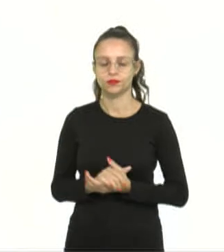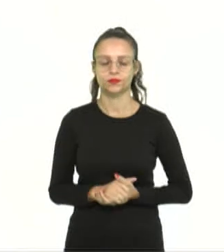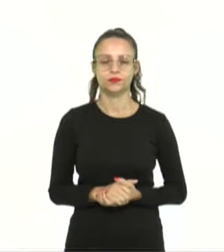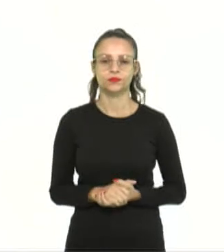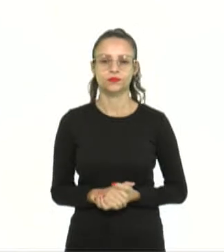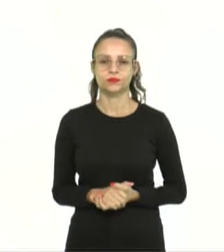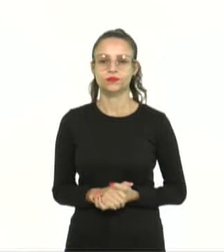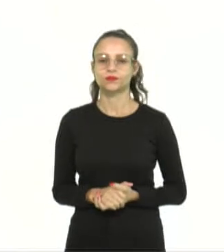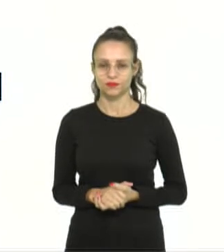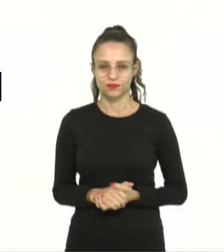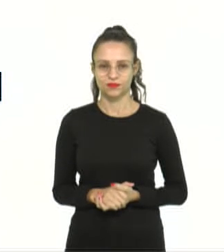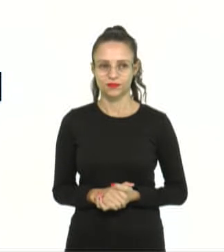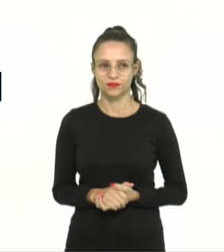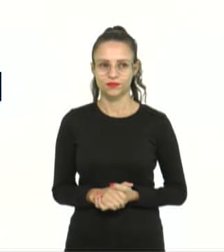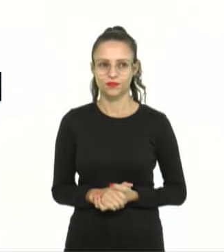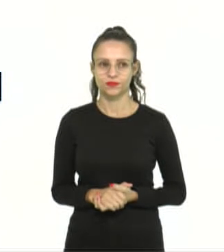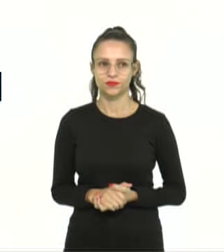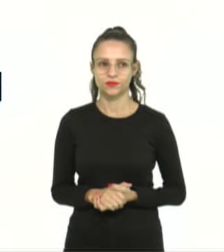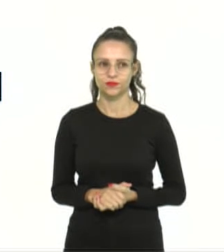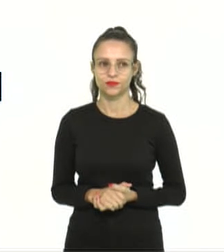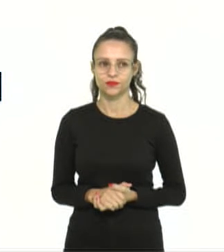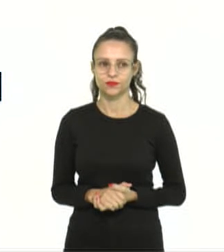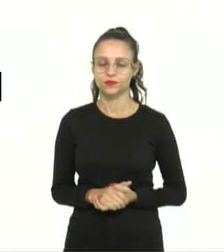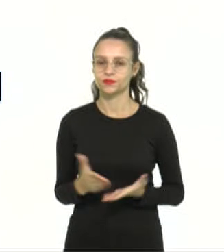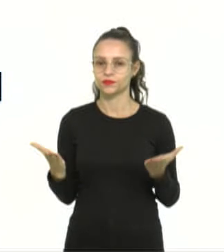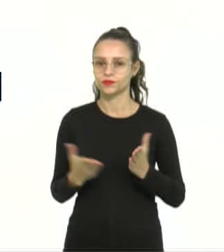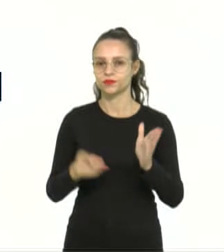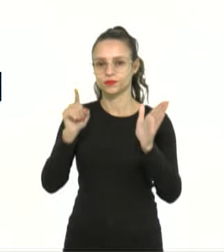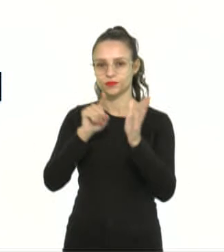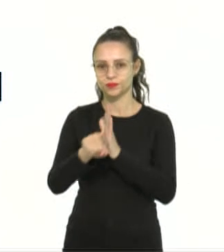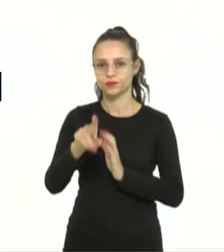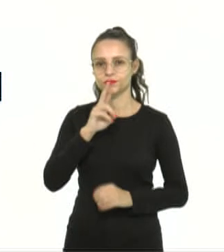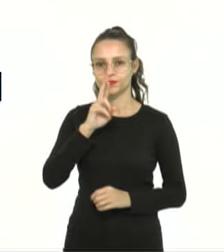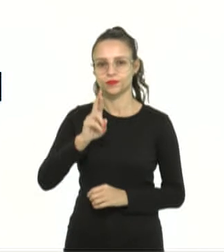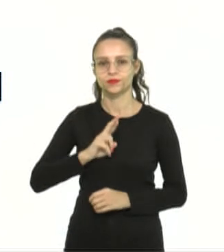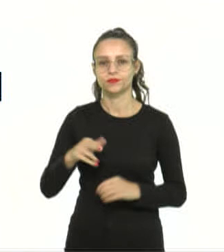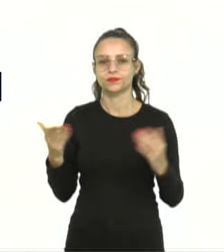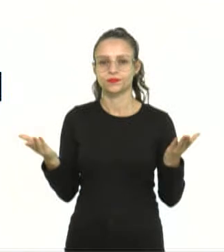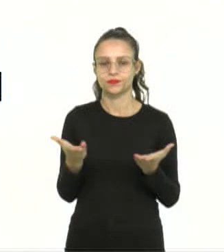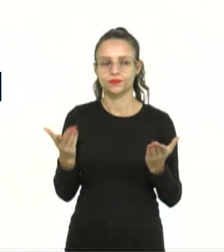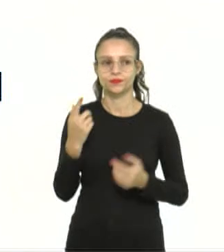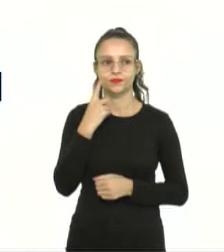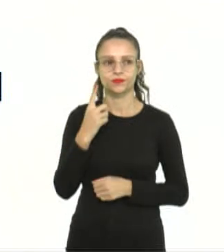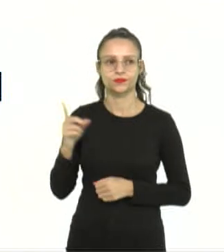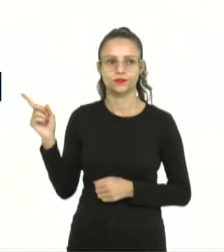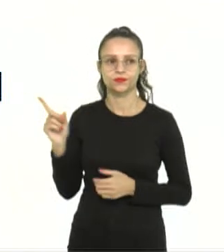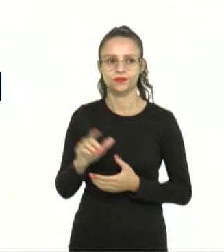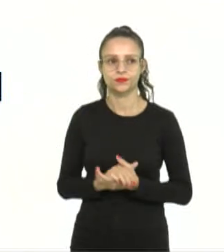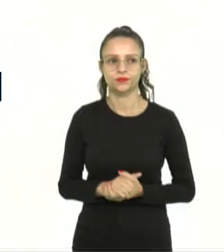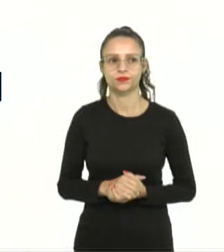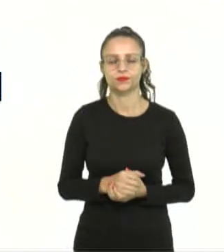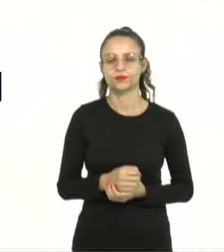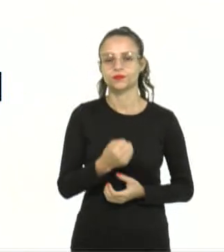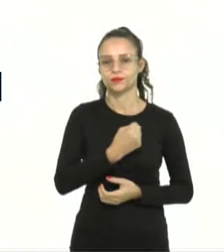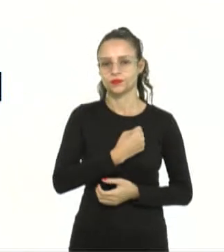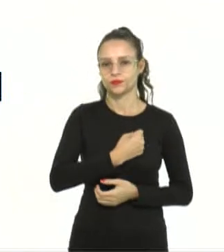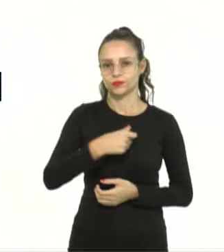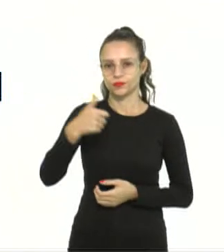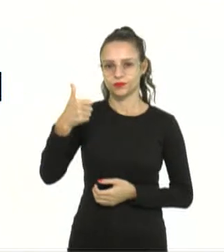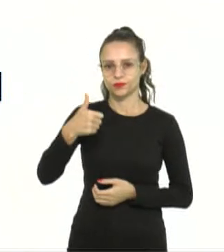Portal. Bien, chicos? Vamos a nuestro quiz, então, vamos ver aí a atividade 1 do